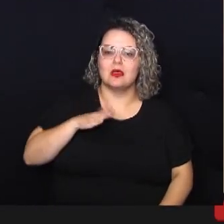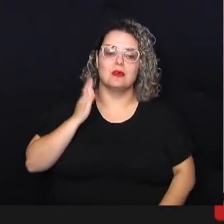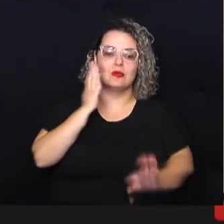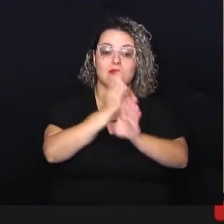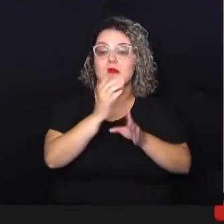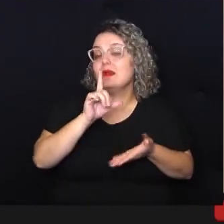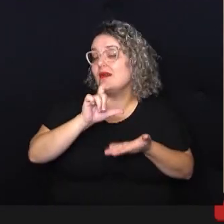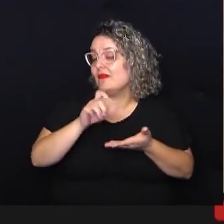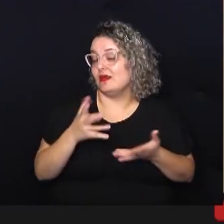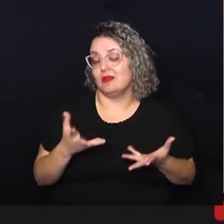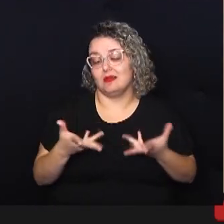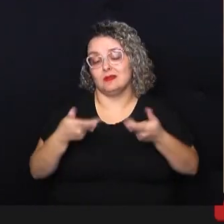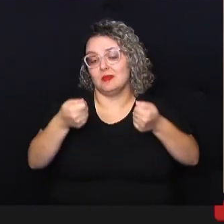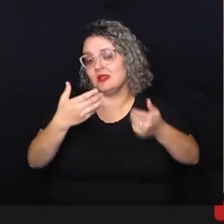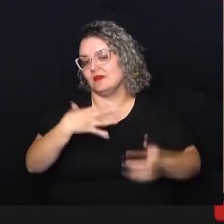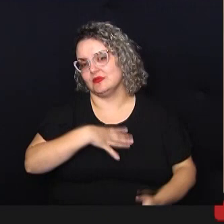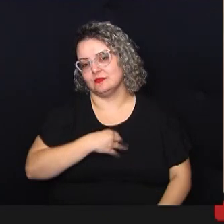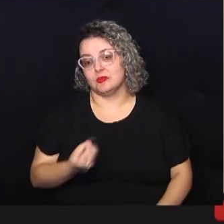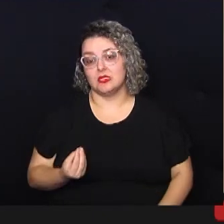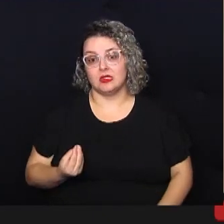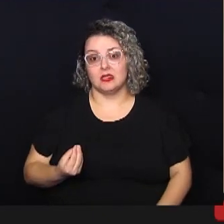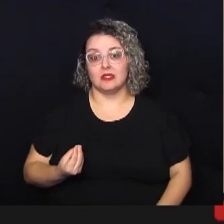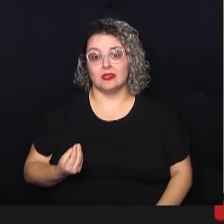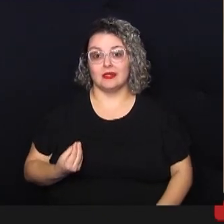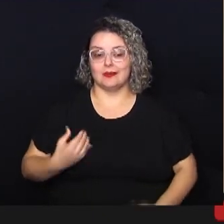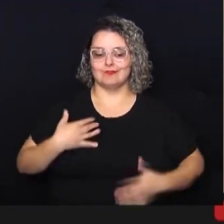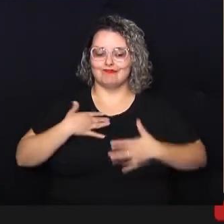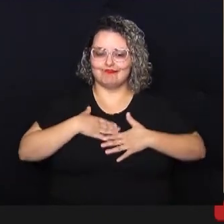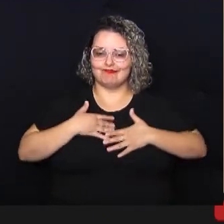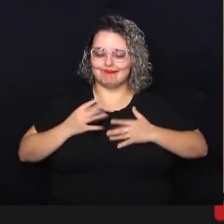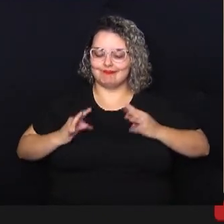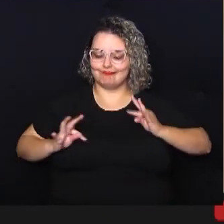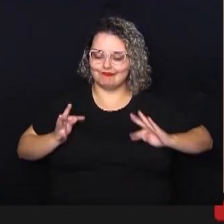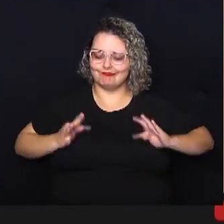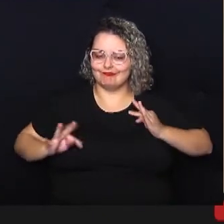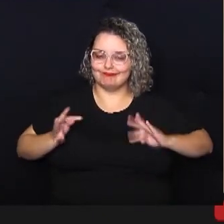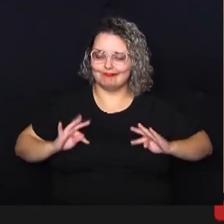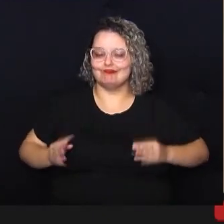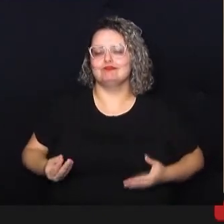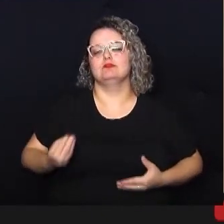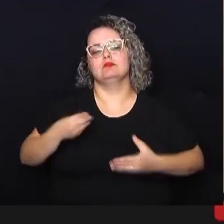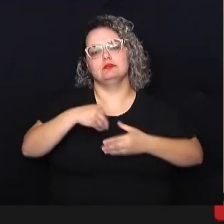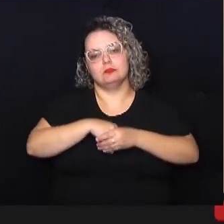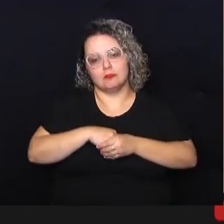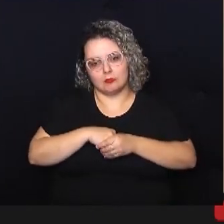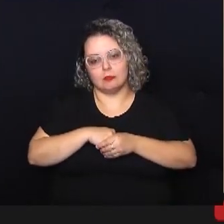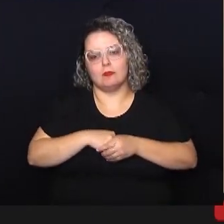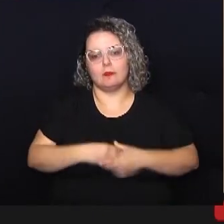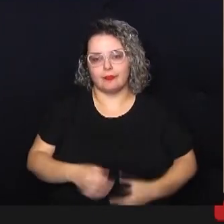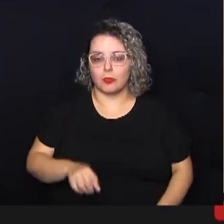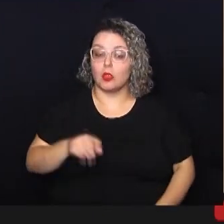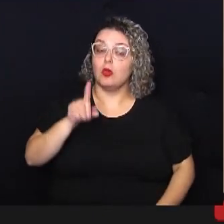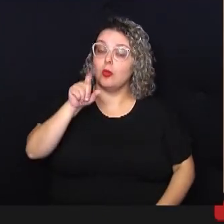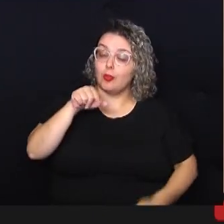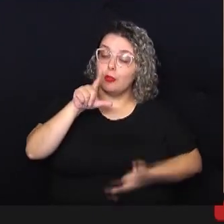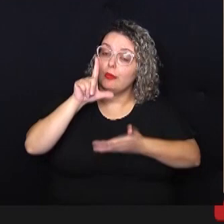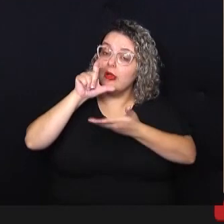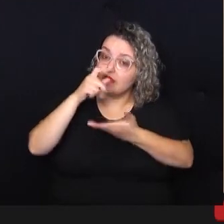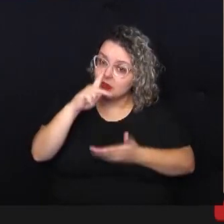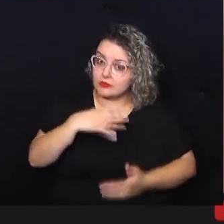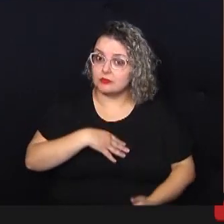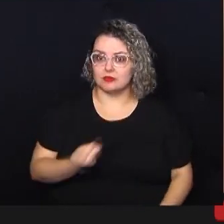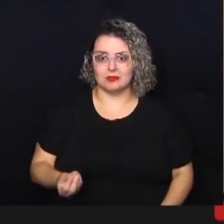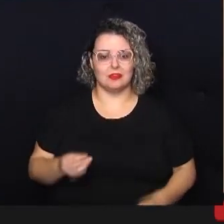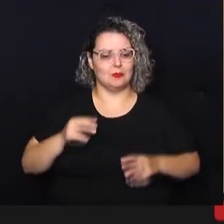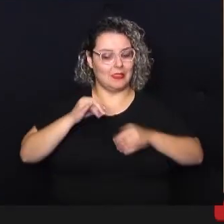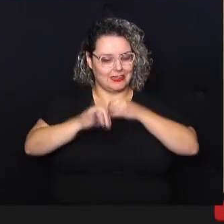filho e se satisfazer com a foto do seu filho, né? Então, assim, a internet, ela é um assunto que dá para a gente ficar aqui muito tempo,